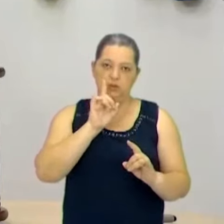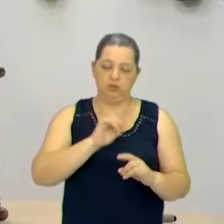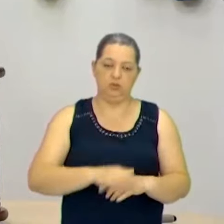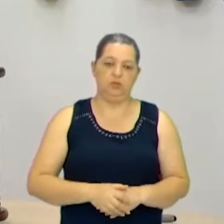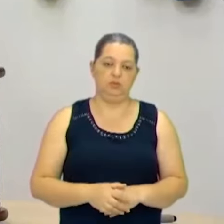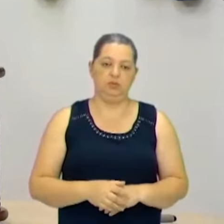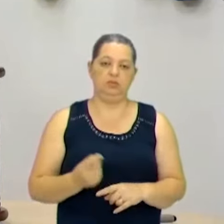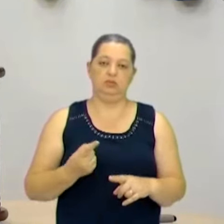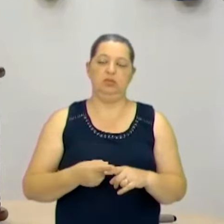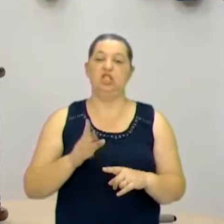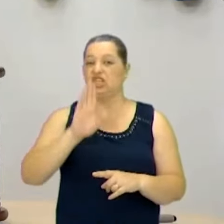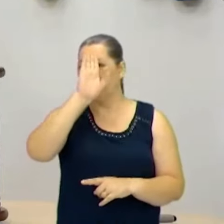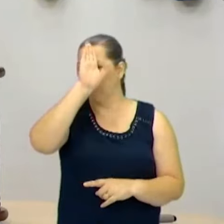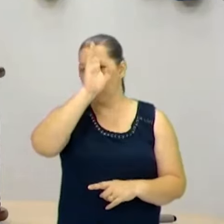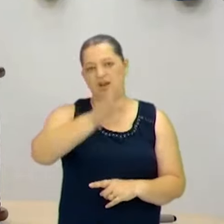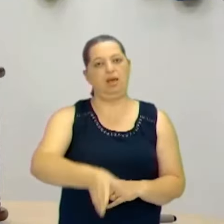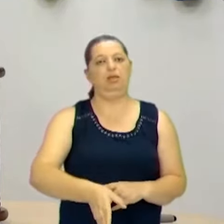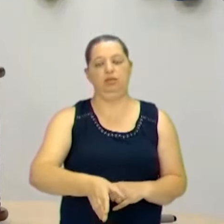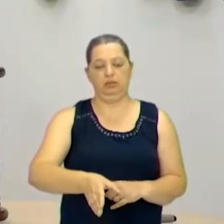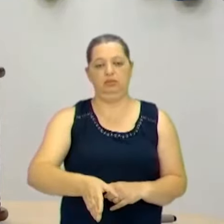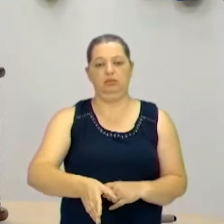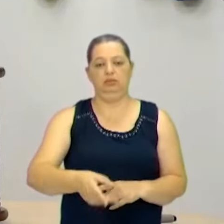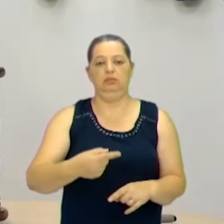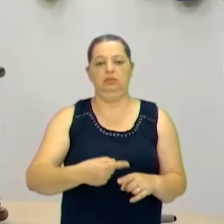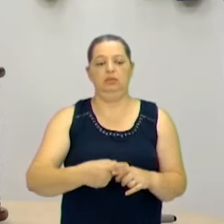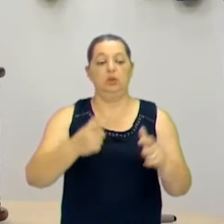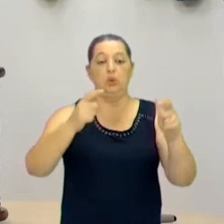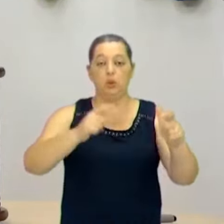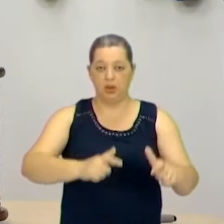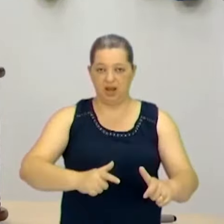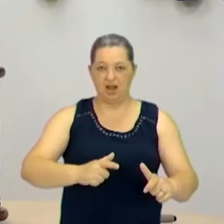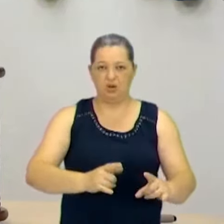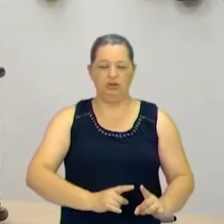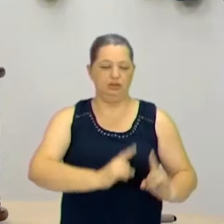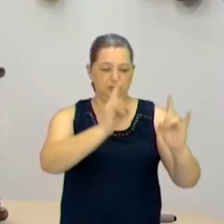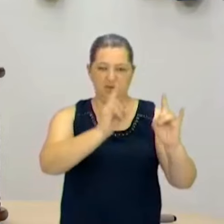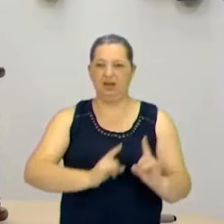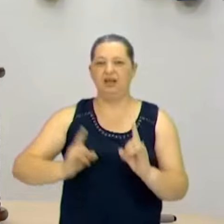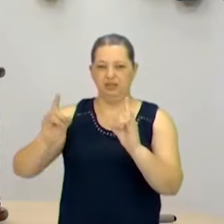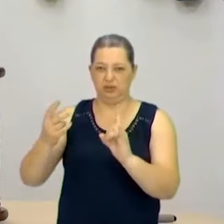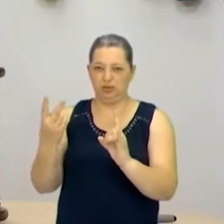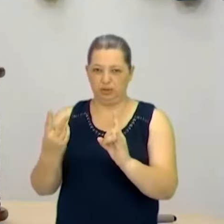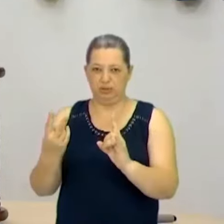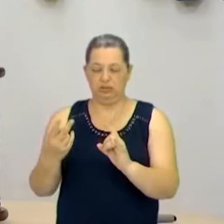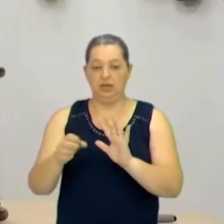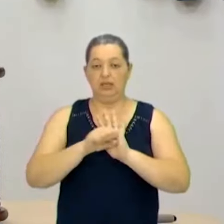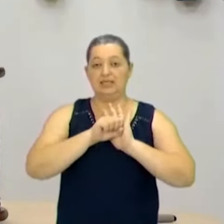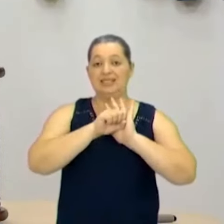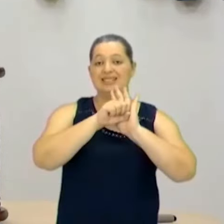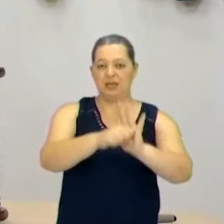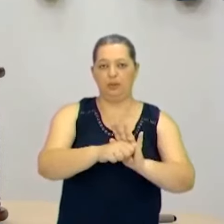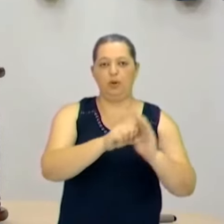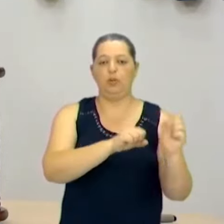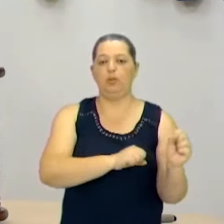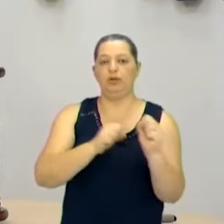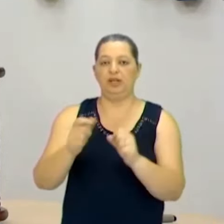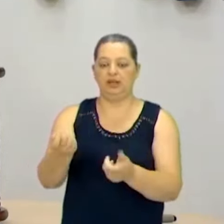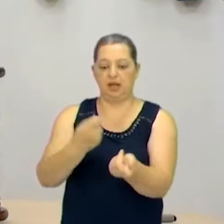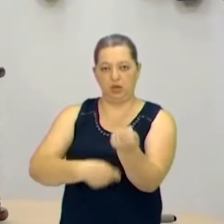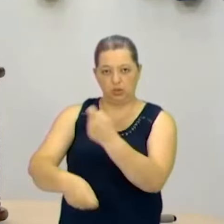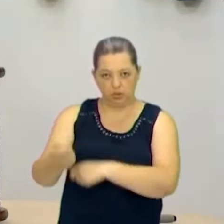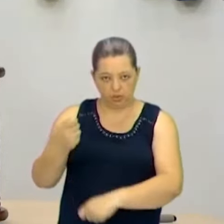recado direto, porque ali era um grande... era um símbolo do poder econômico, como também